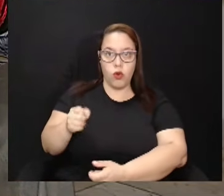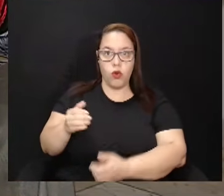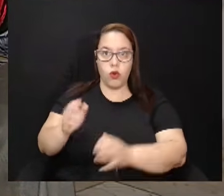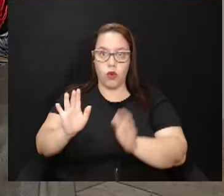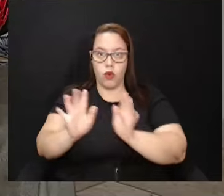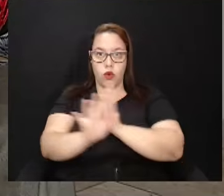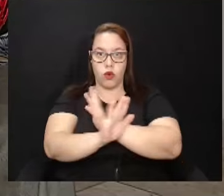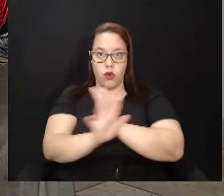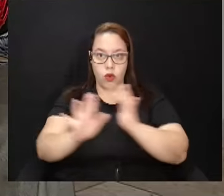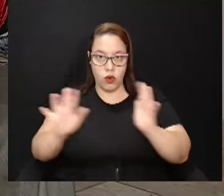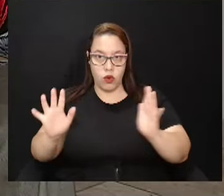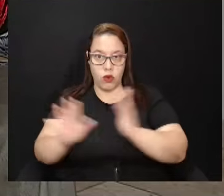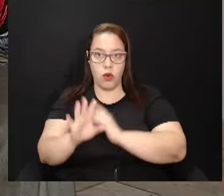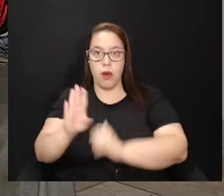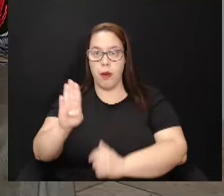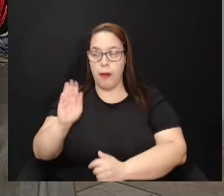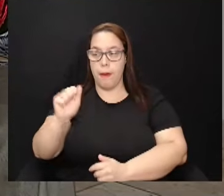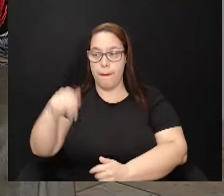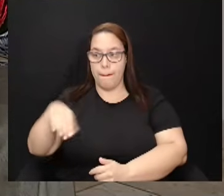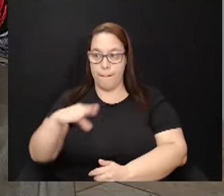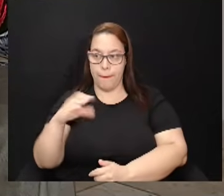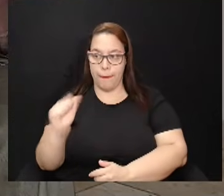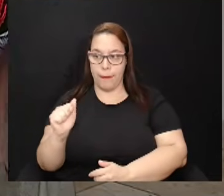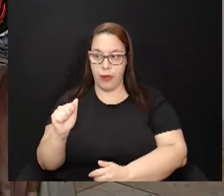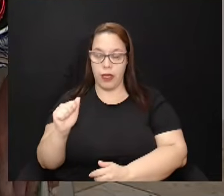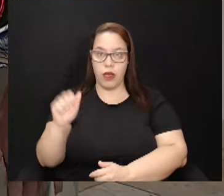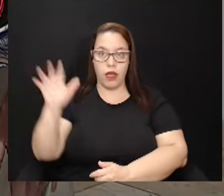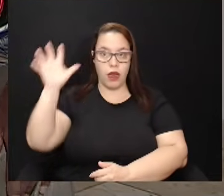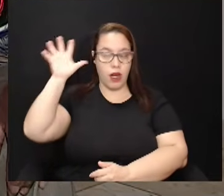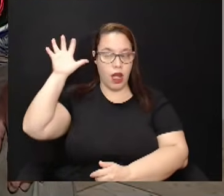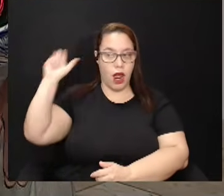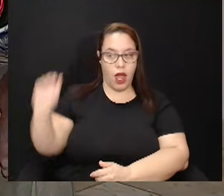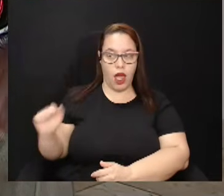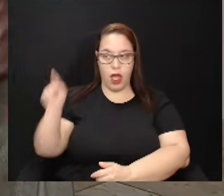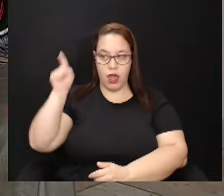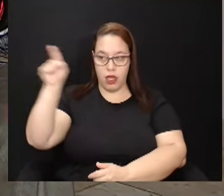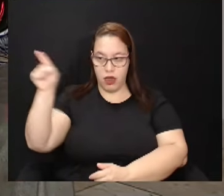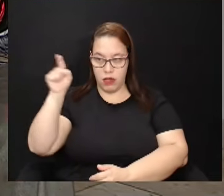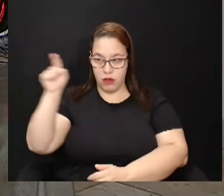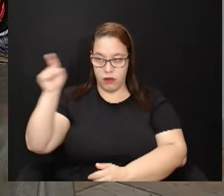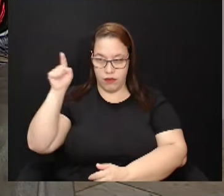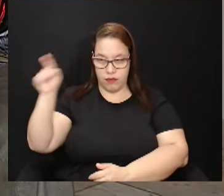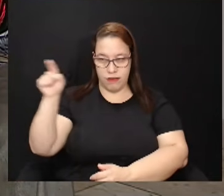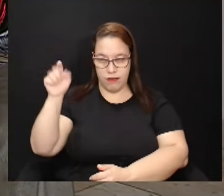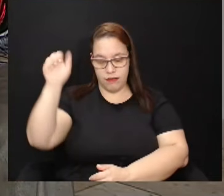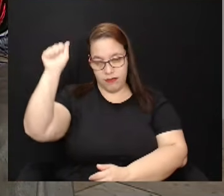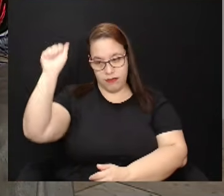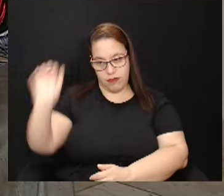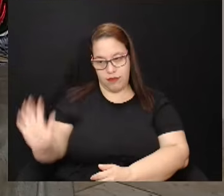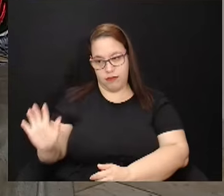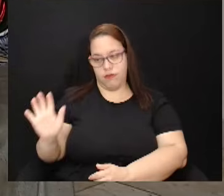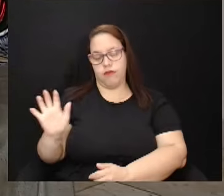é o lugar da África, né, que é fictício. Embora os escritores, que são